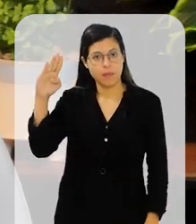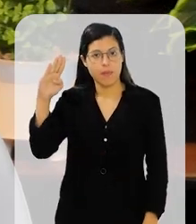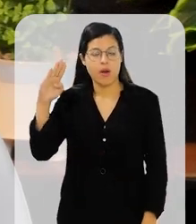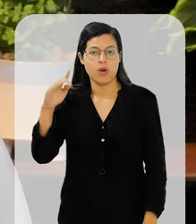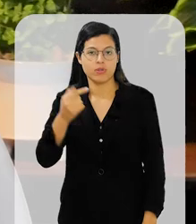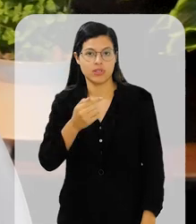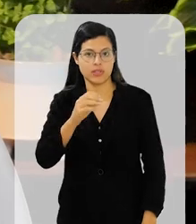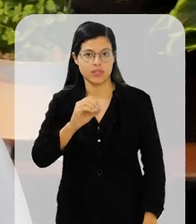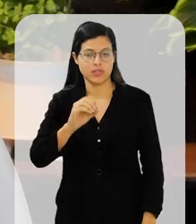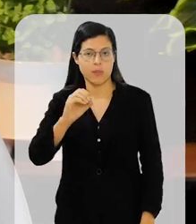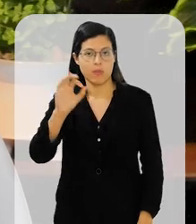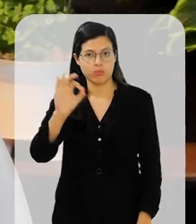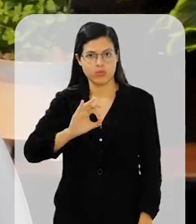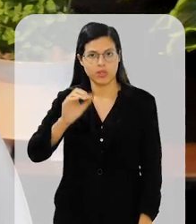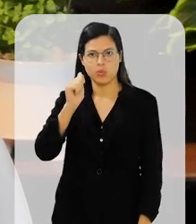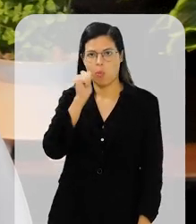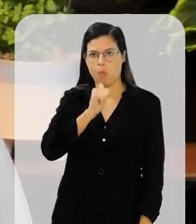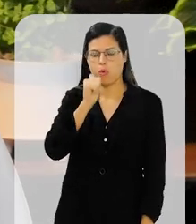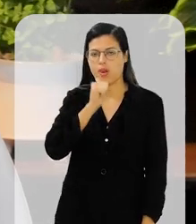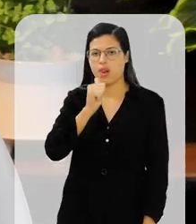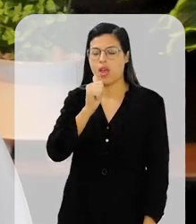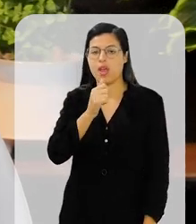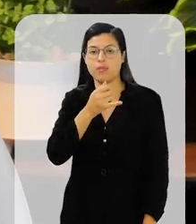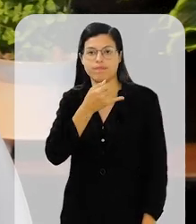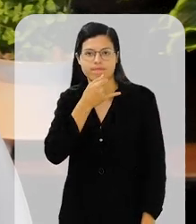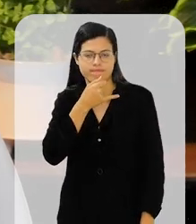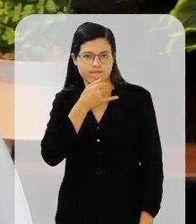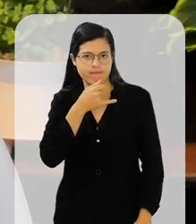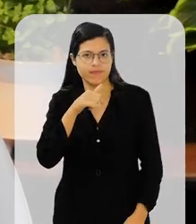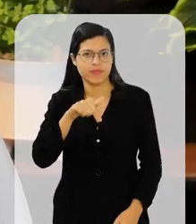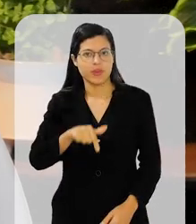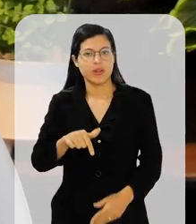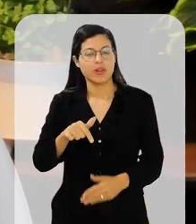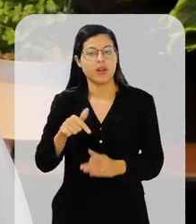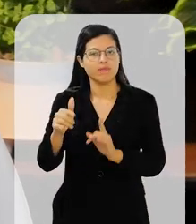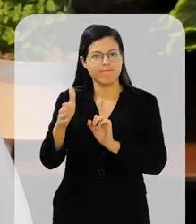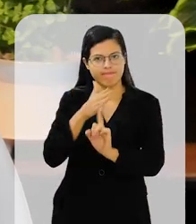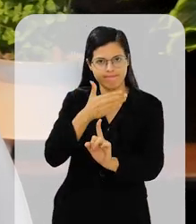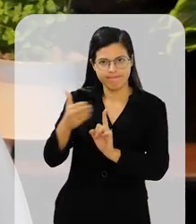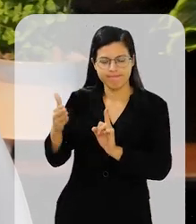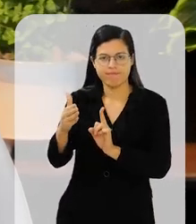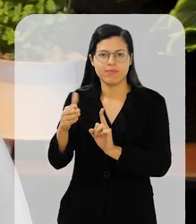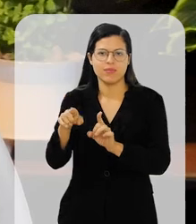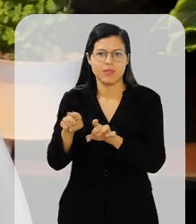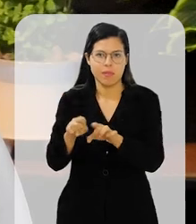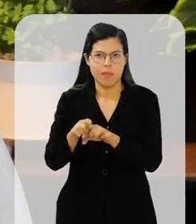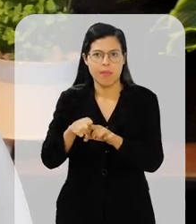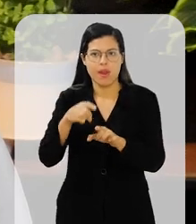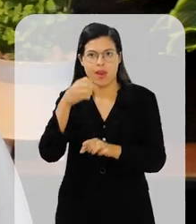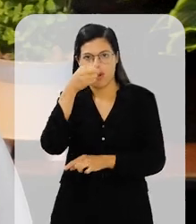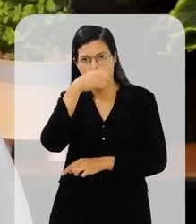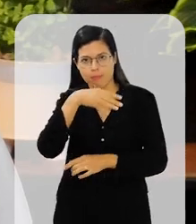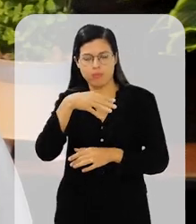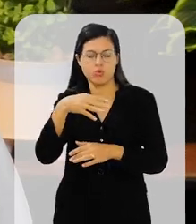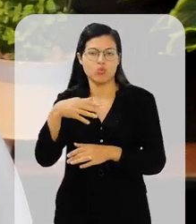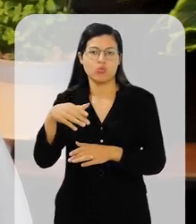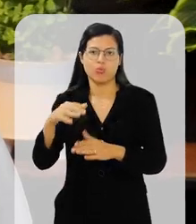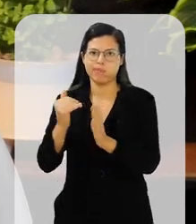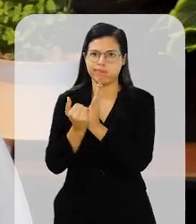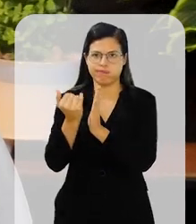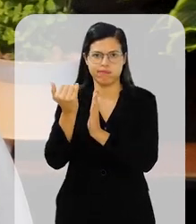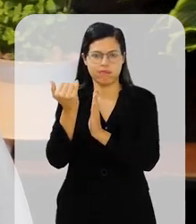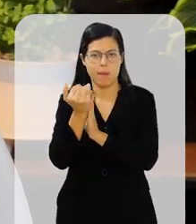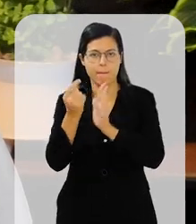das vítimas eram mulheres. Infelizmente, os casos de agressões e abusos continuam a